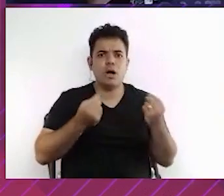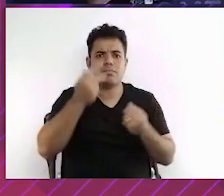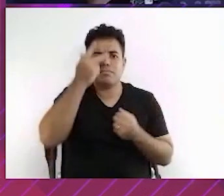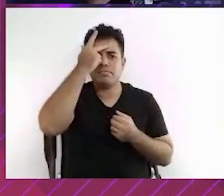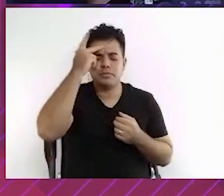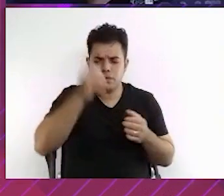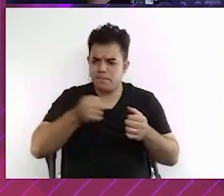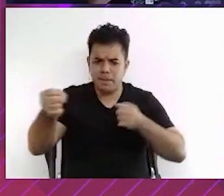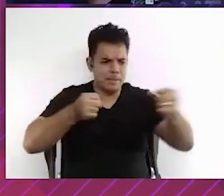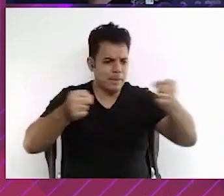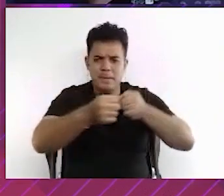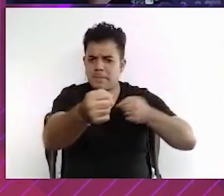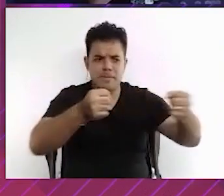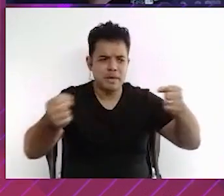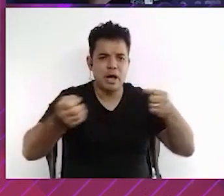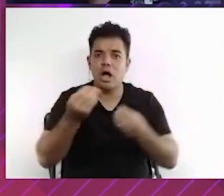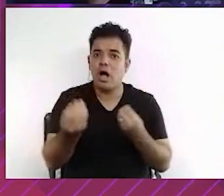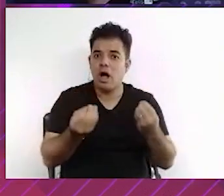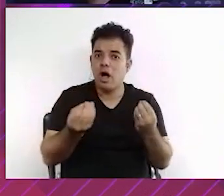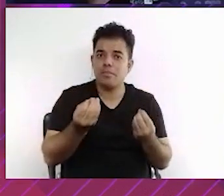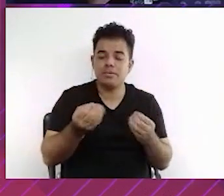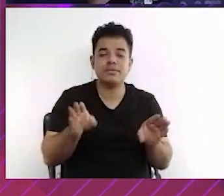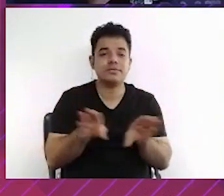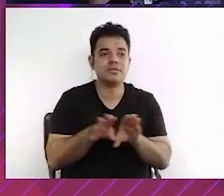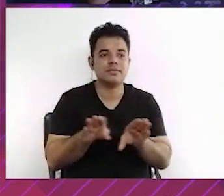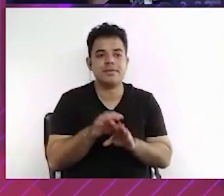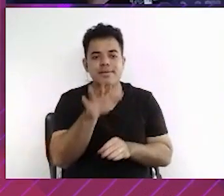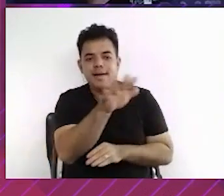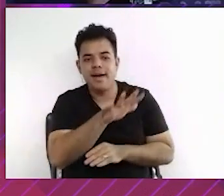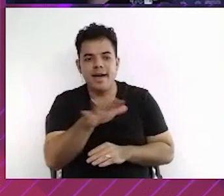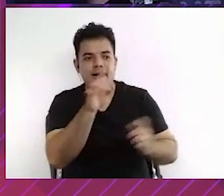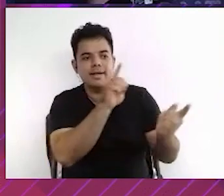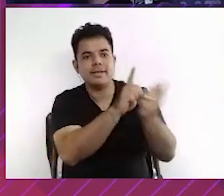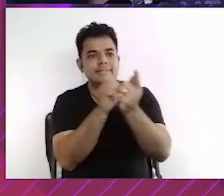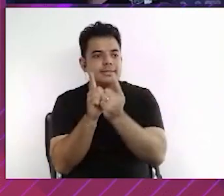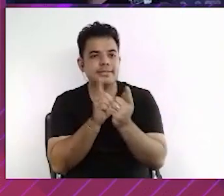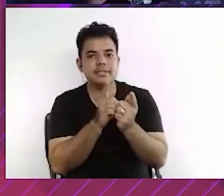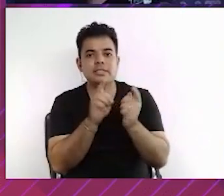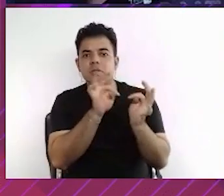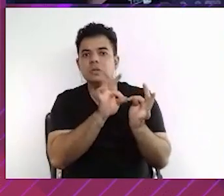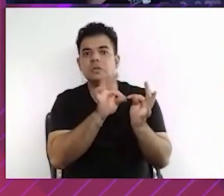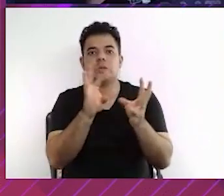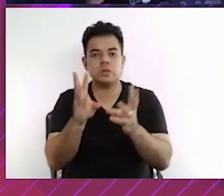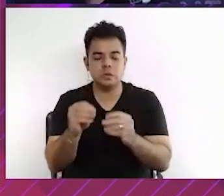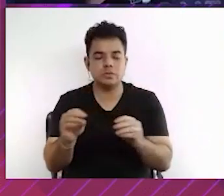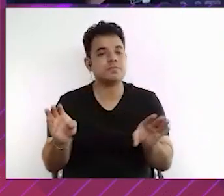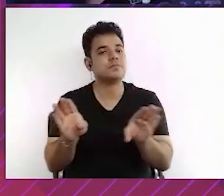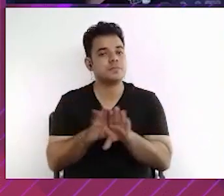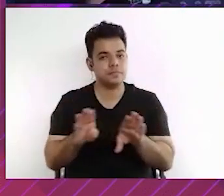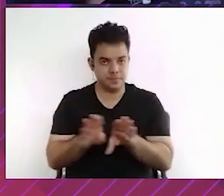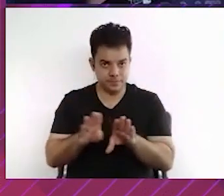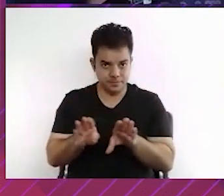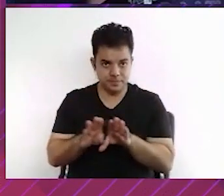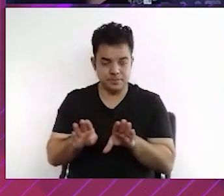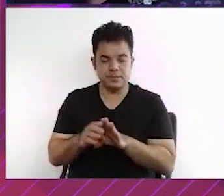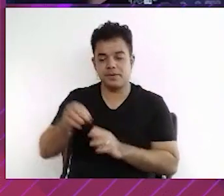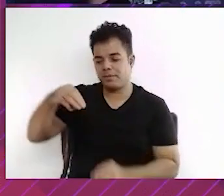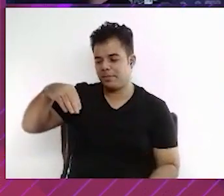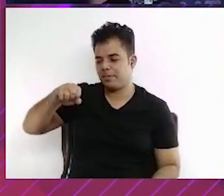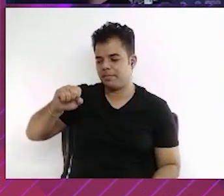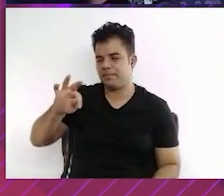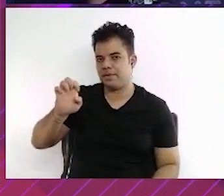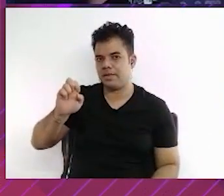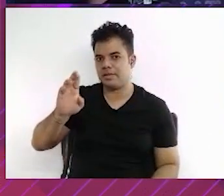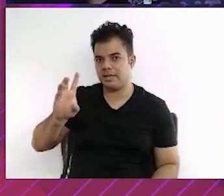esse monte de gente, todos esses setores, para atender todo mundo? E eles faziam isso no Mater Dei